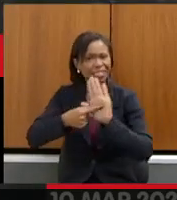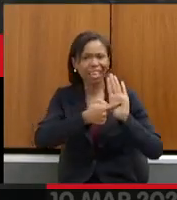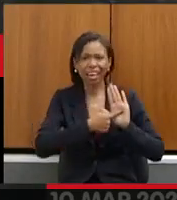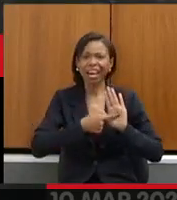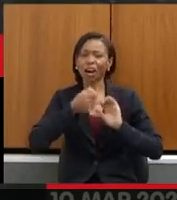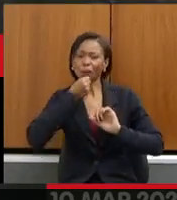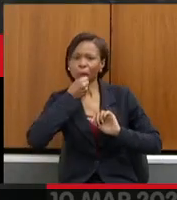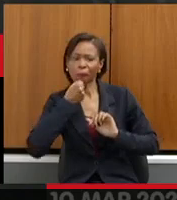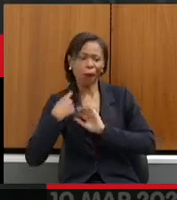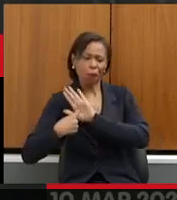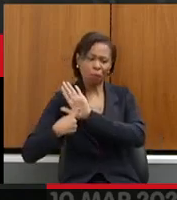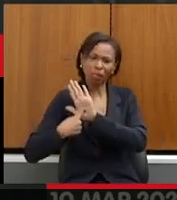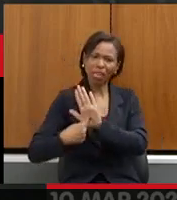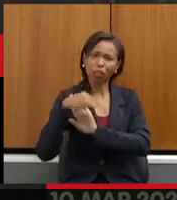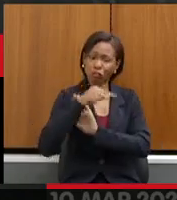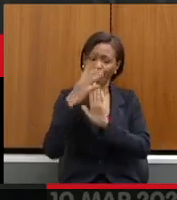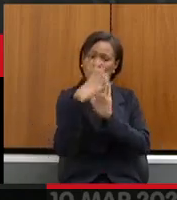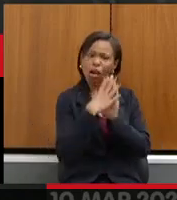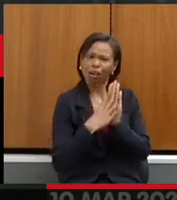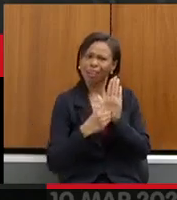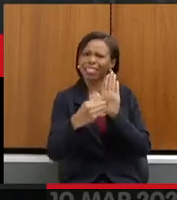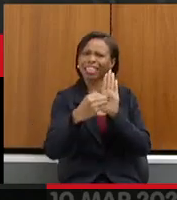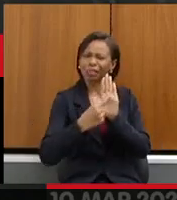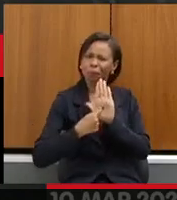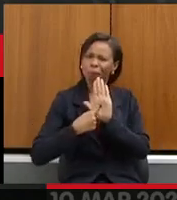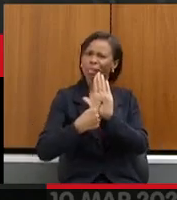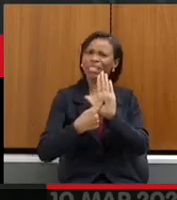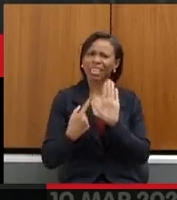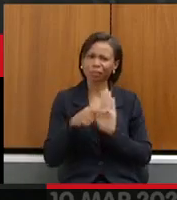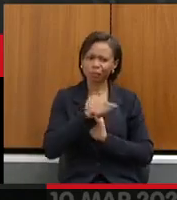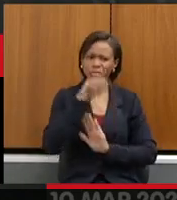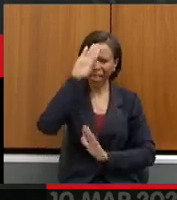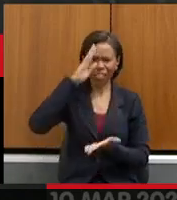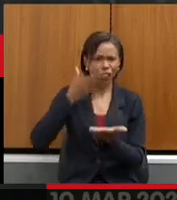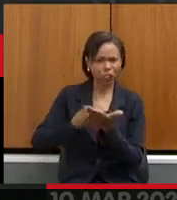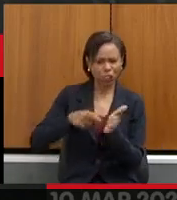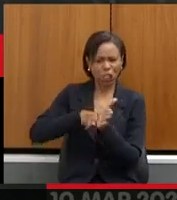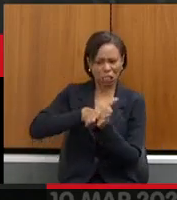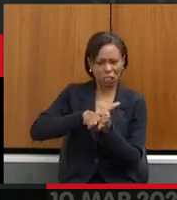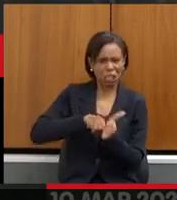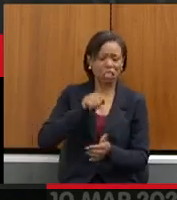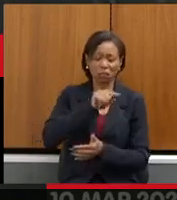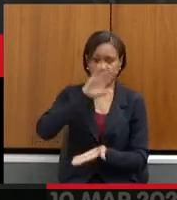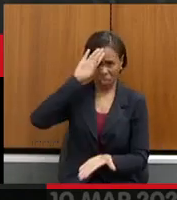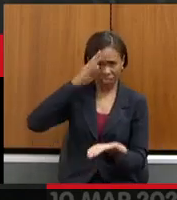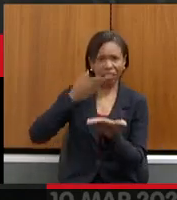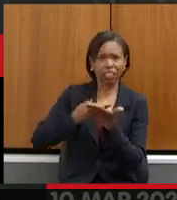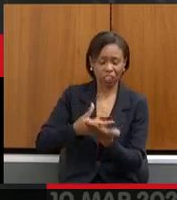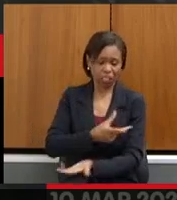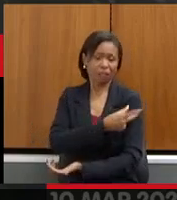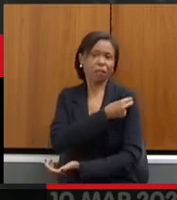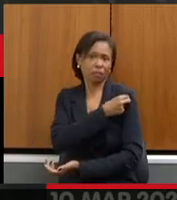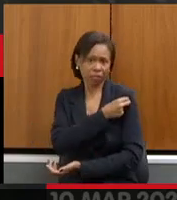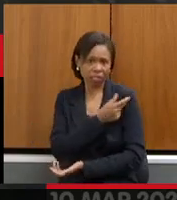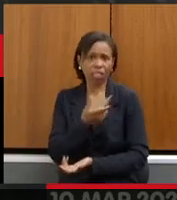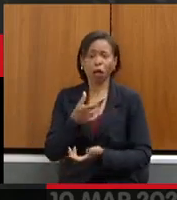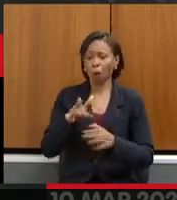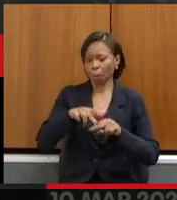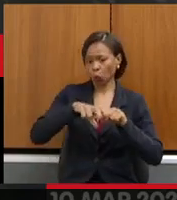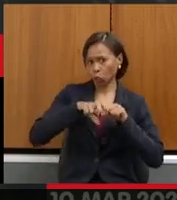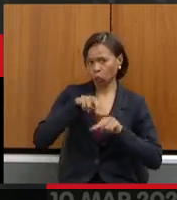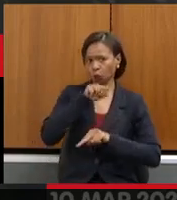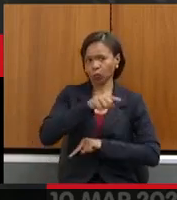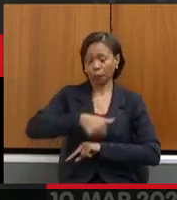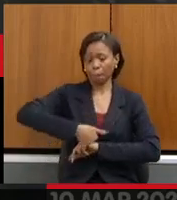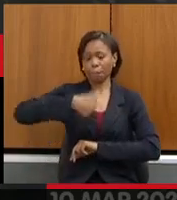para seguir Cid exemplo demonstrando que o senhor acredita na ciência acredita na vacina e que portanto essa vacinação era um ato